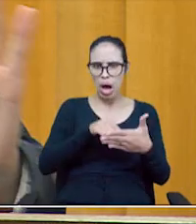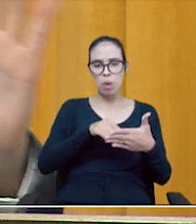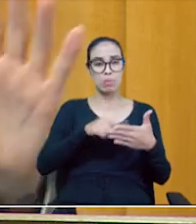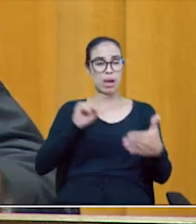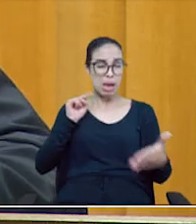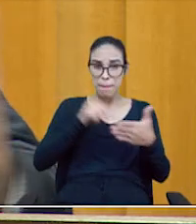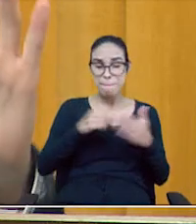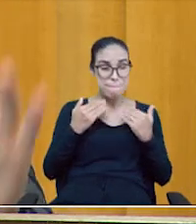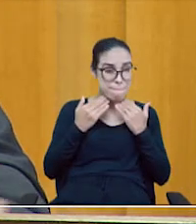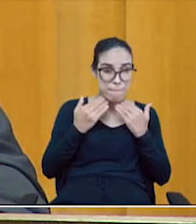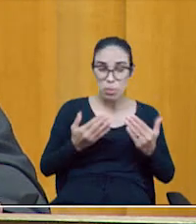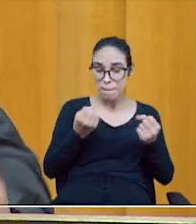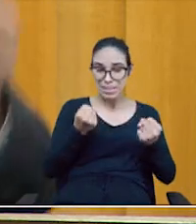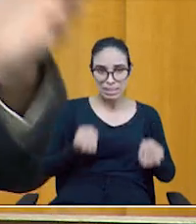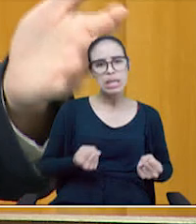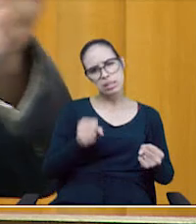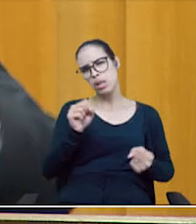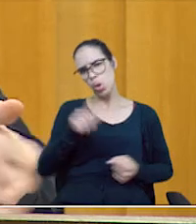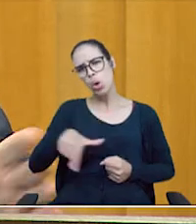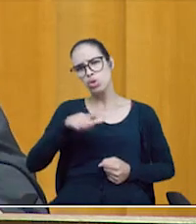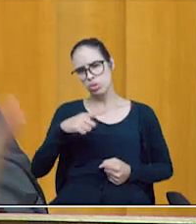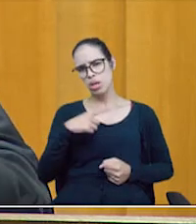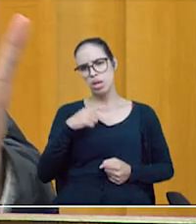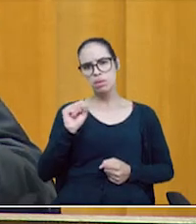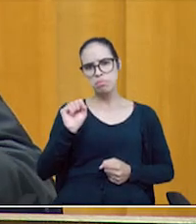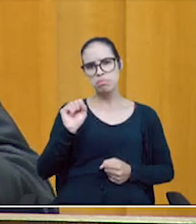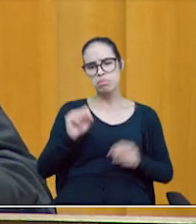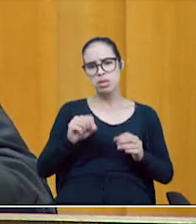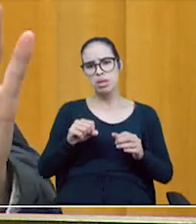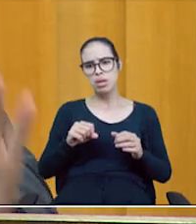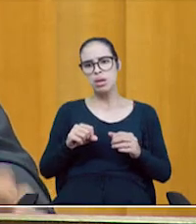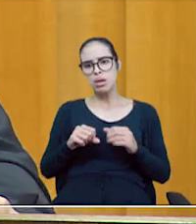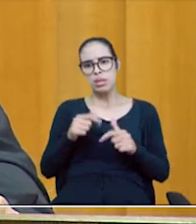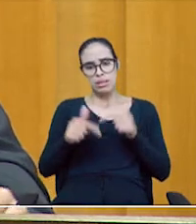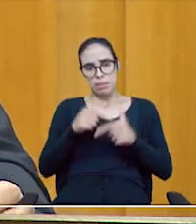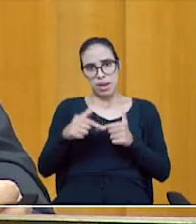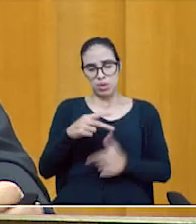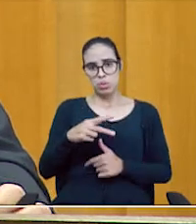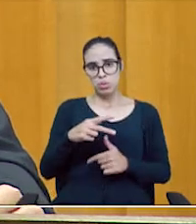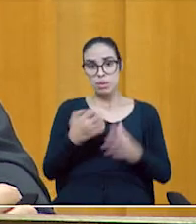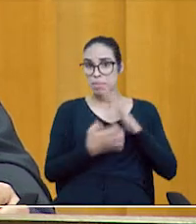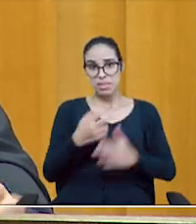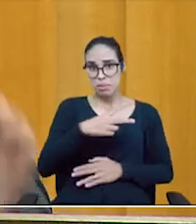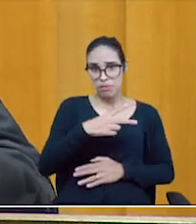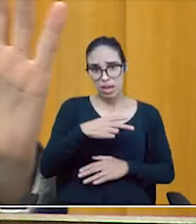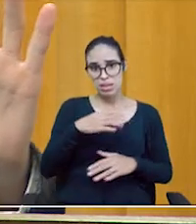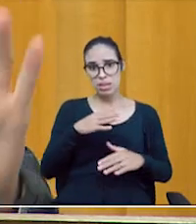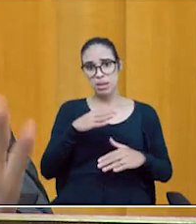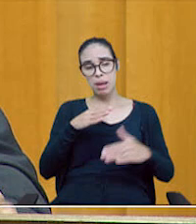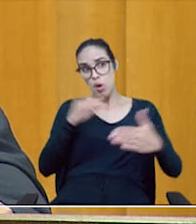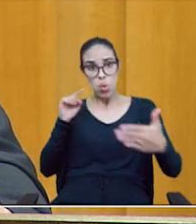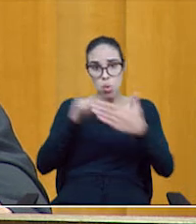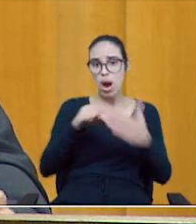existem metas excessivas, ninguém questiona, na iniciativa privada e no serviço público, metas existem na nossa vida até para perder peso, existem metas